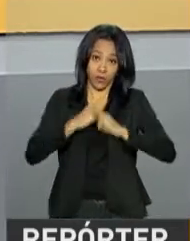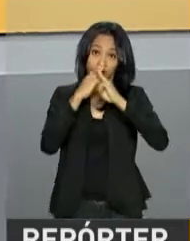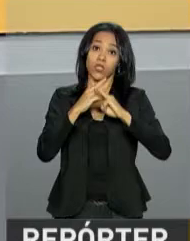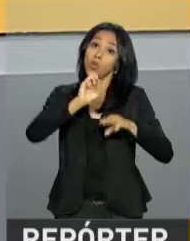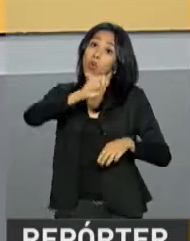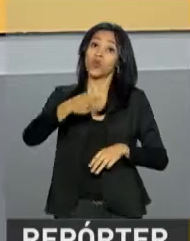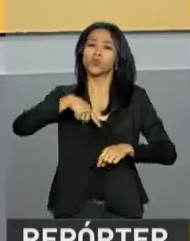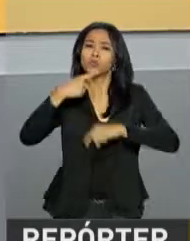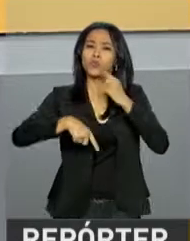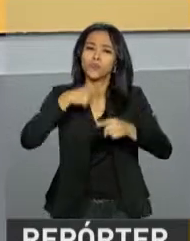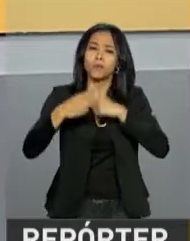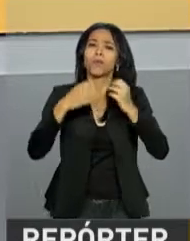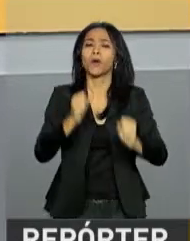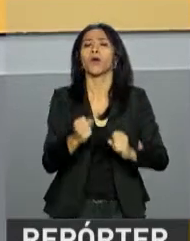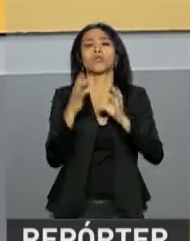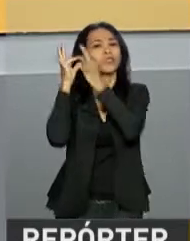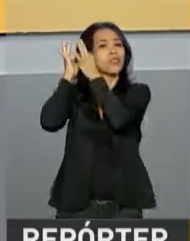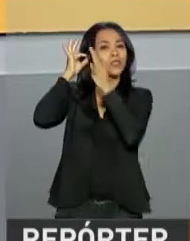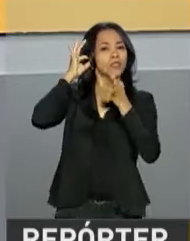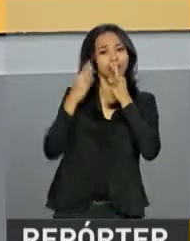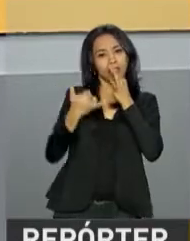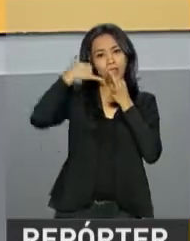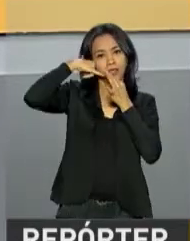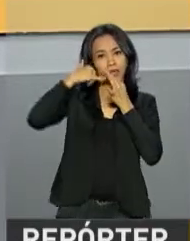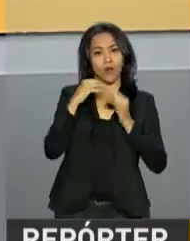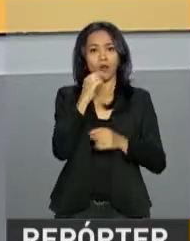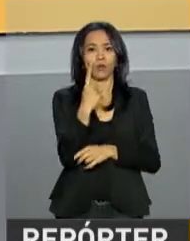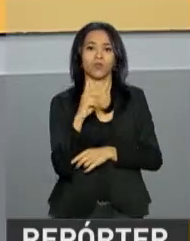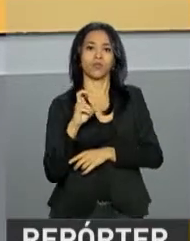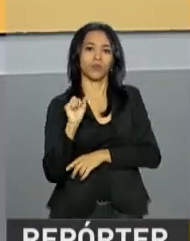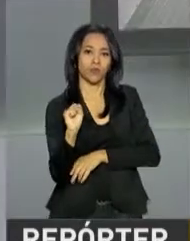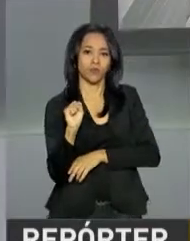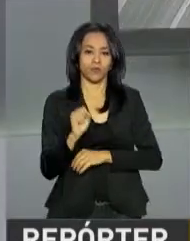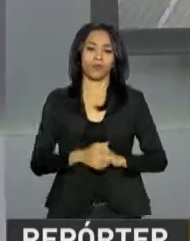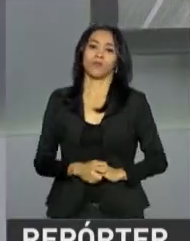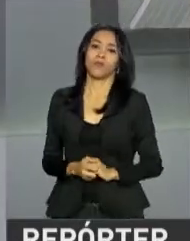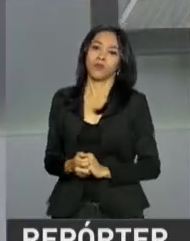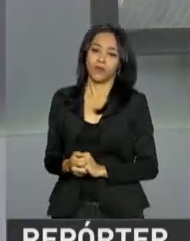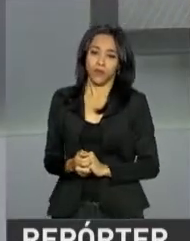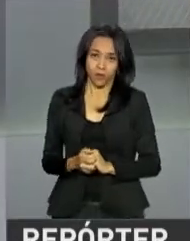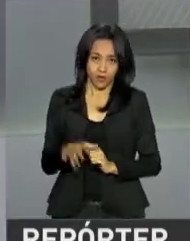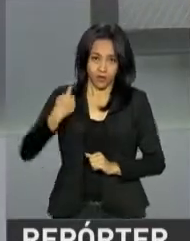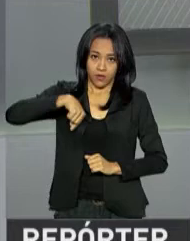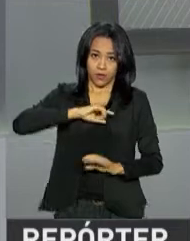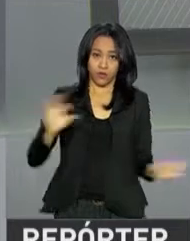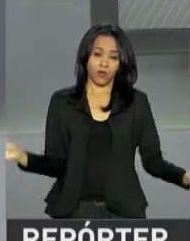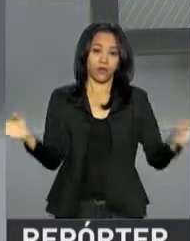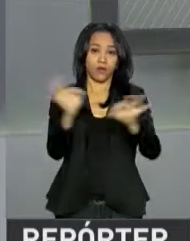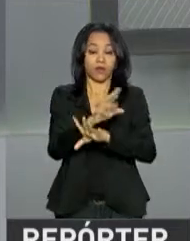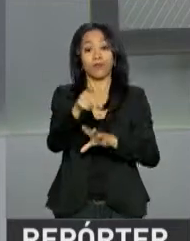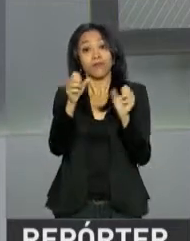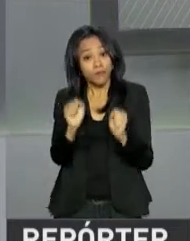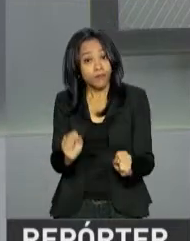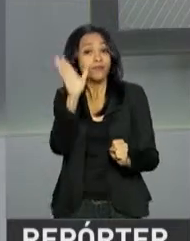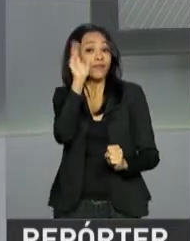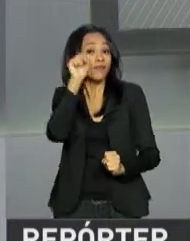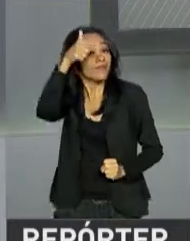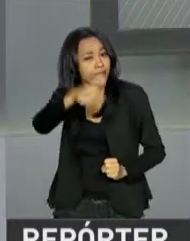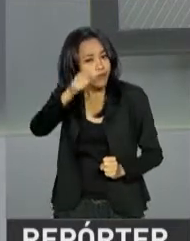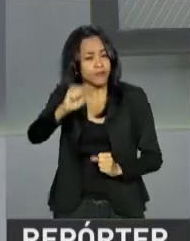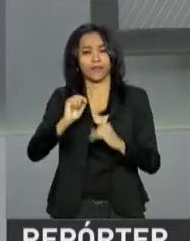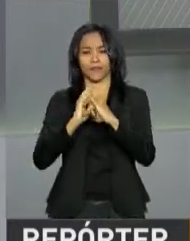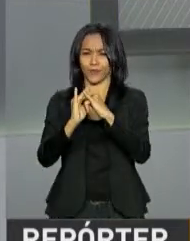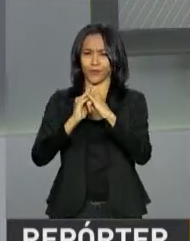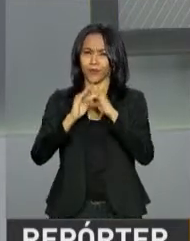central de atendimento do ministério do trabalho pelo número 158 nós ficamos por aqui você pode rever as reportagens no